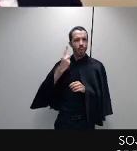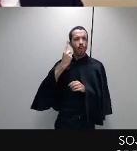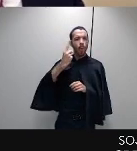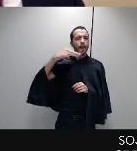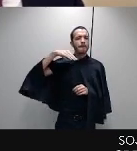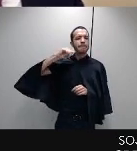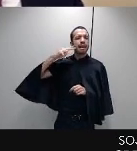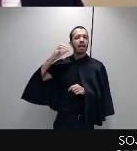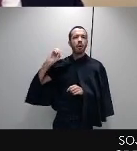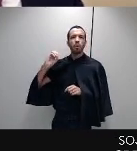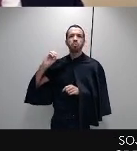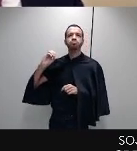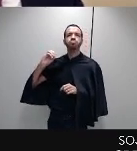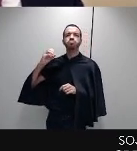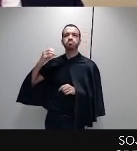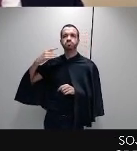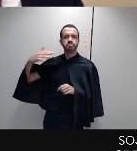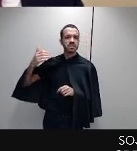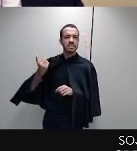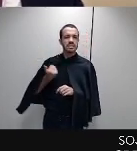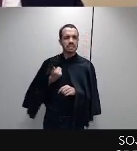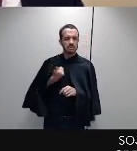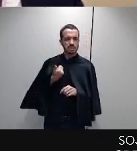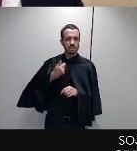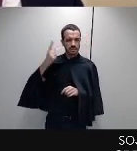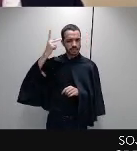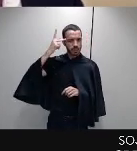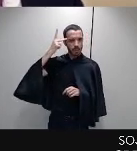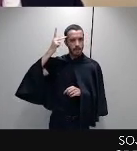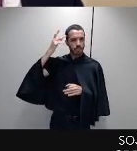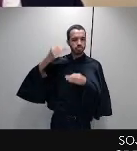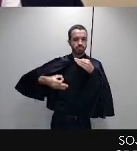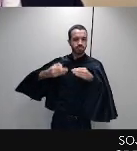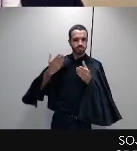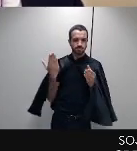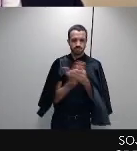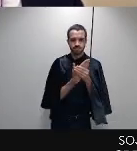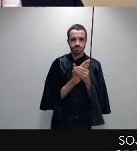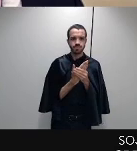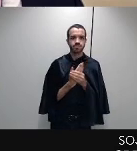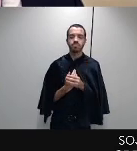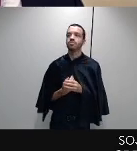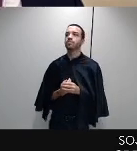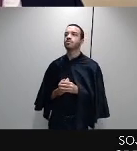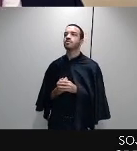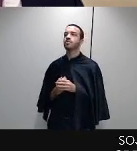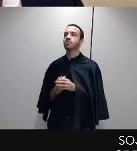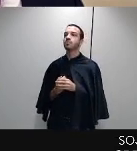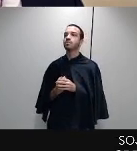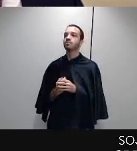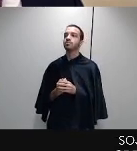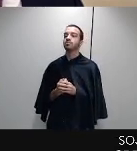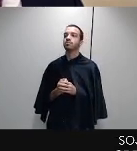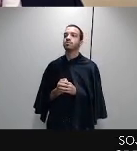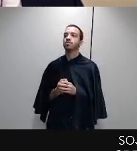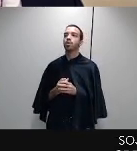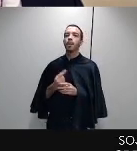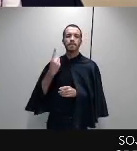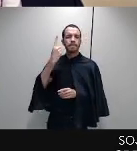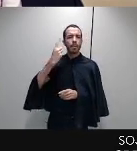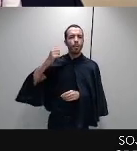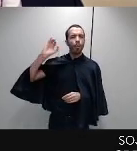São Paulo e a ser julgado recente chama atenção no lugar na 2ª turma de 1º de outubro de dois mil e nove e